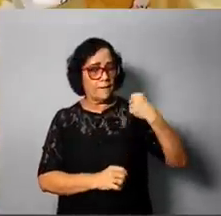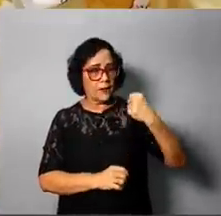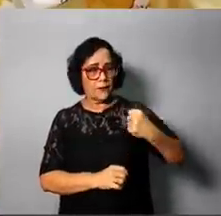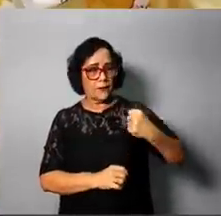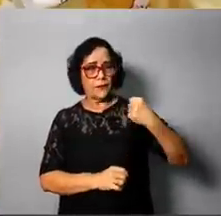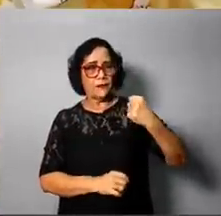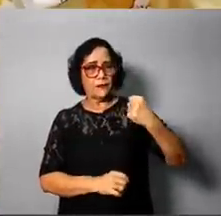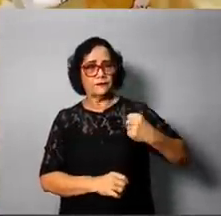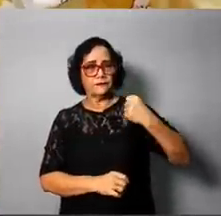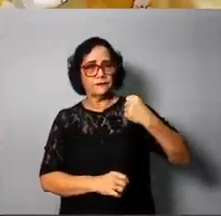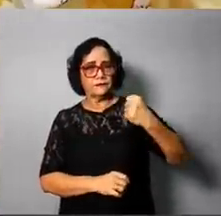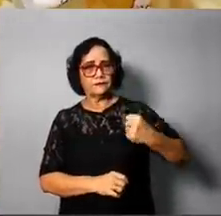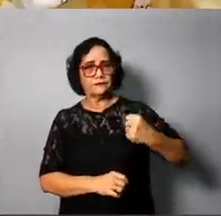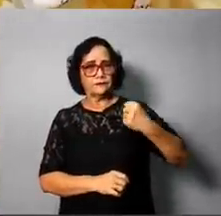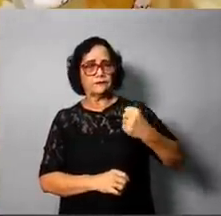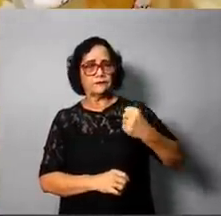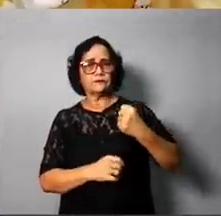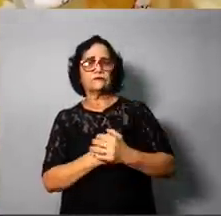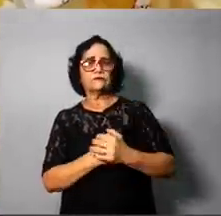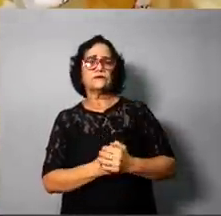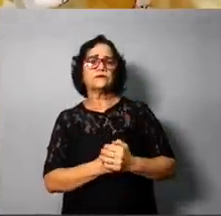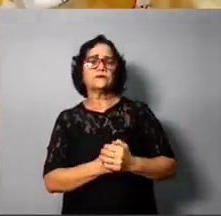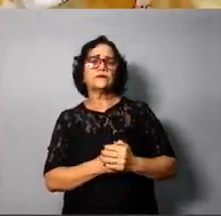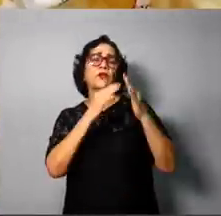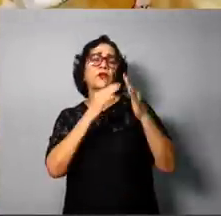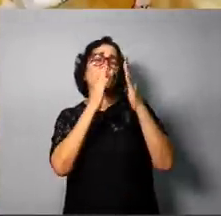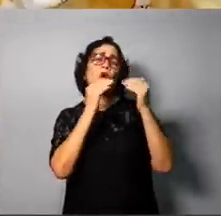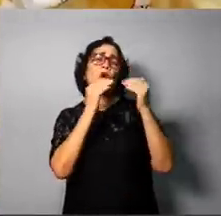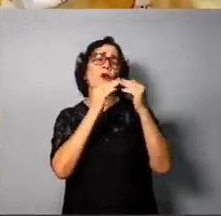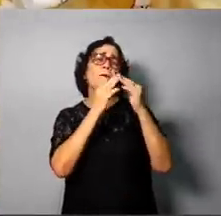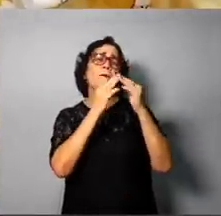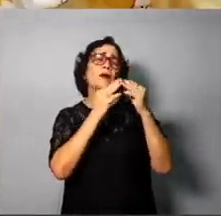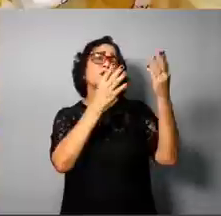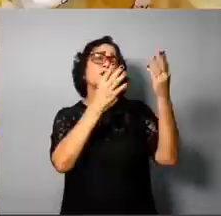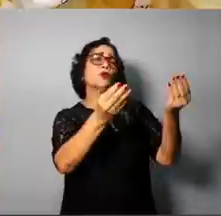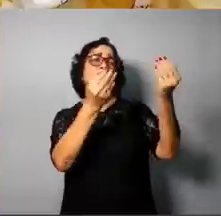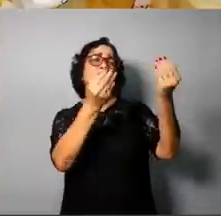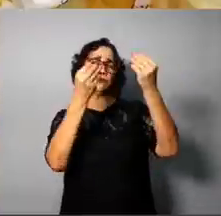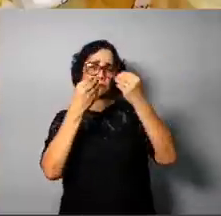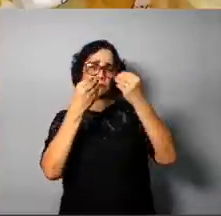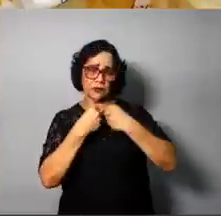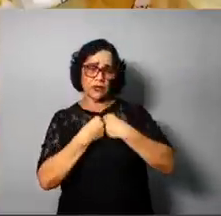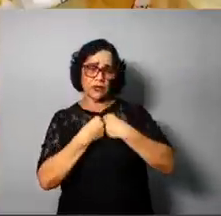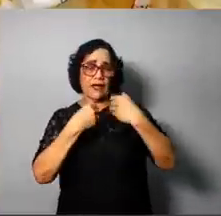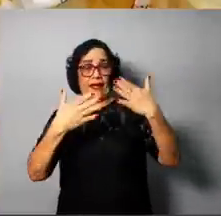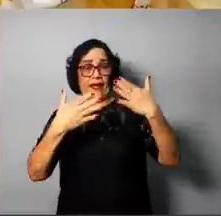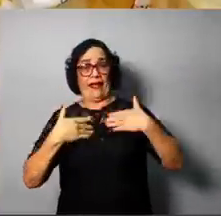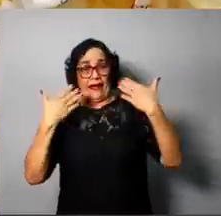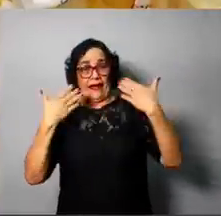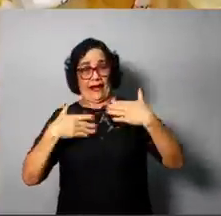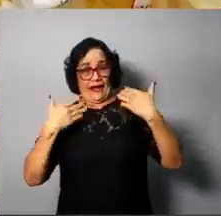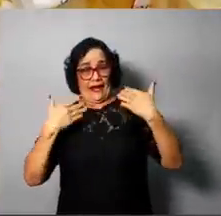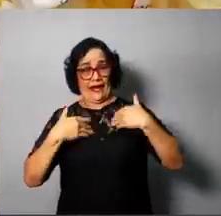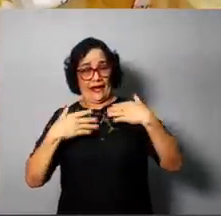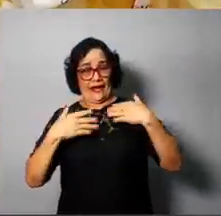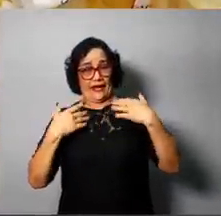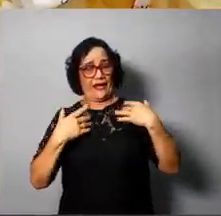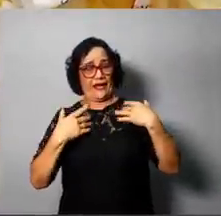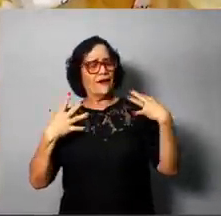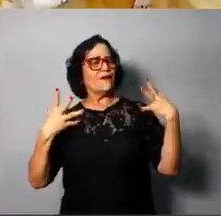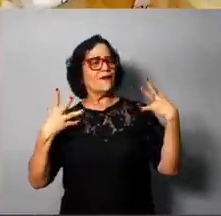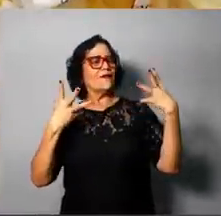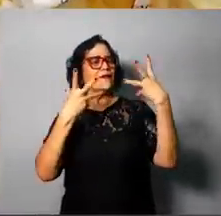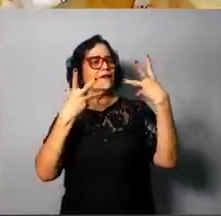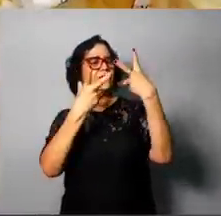concedei-nos pela sua intercessão infundir com alegria a plenitude da